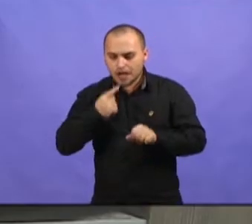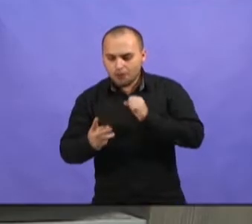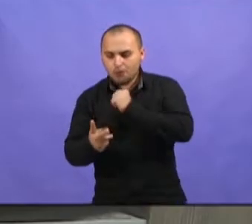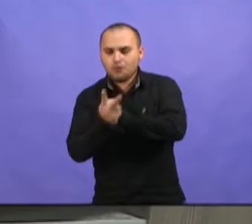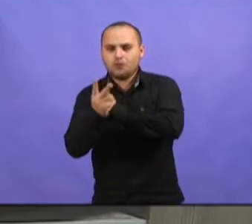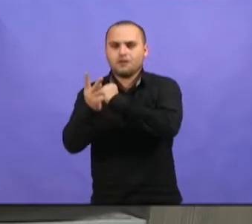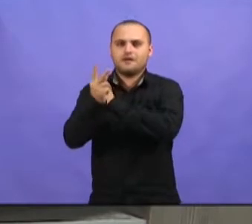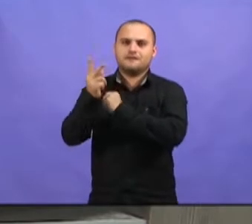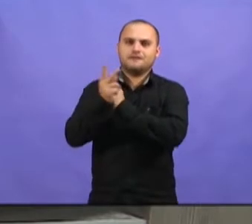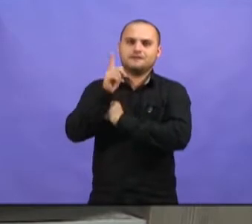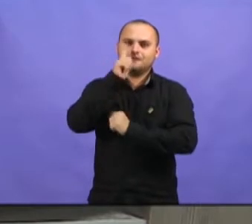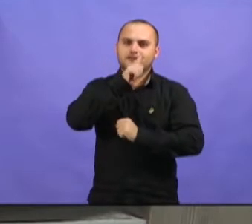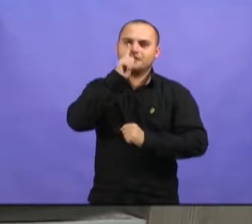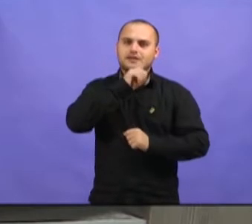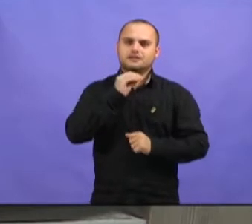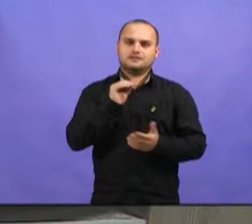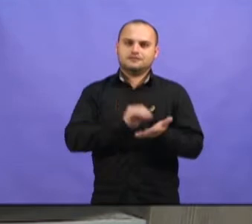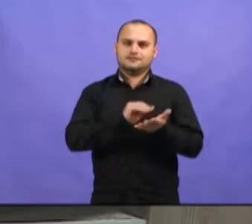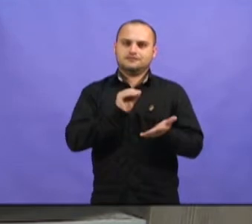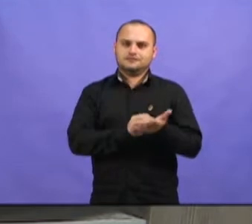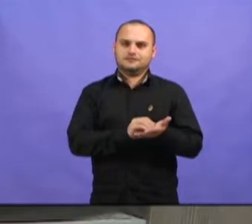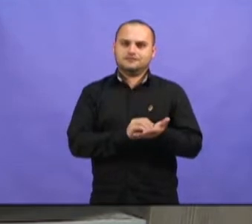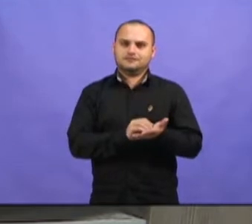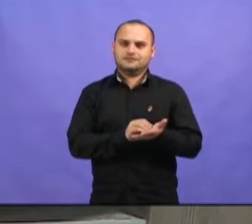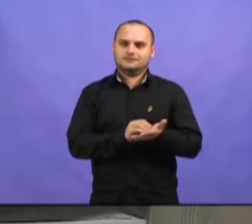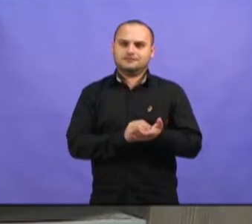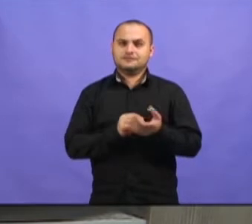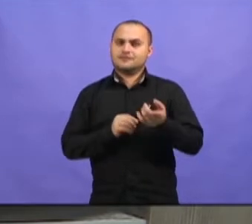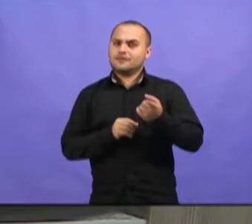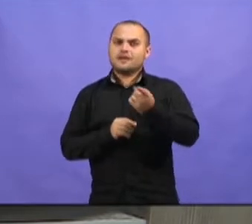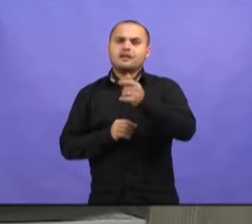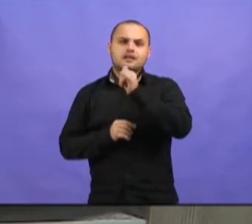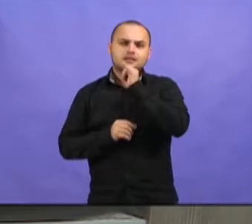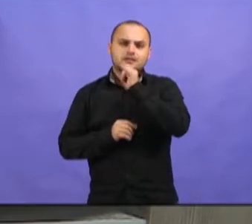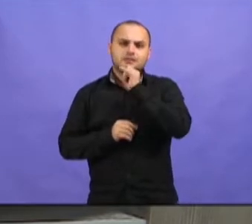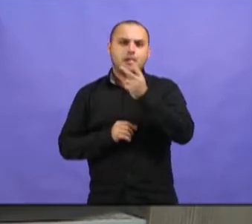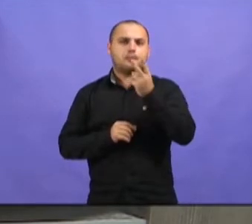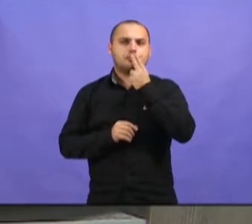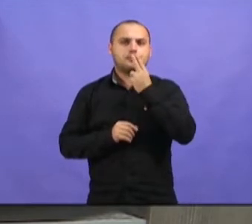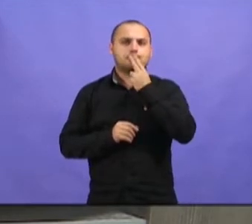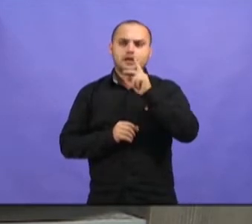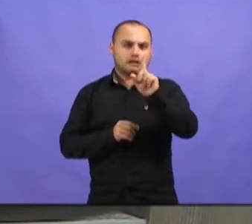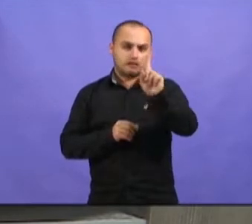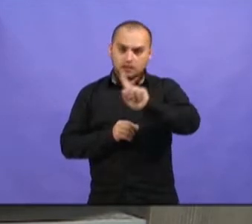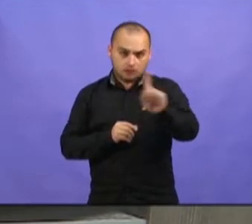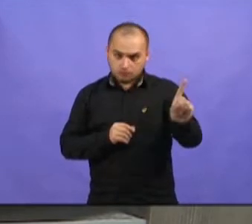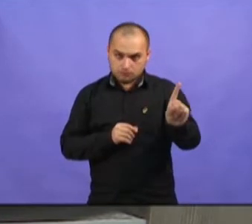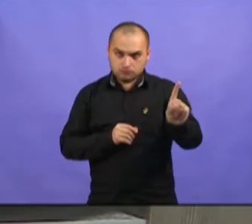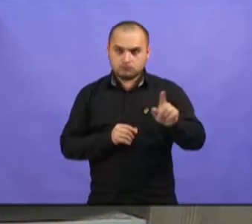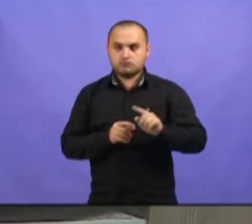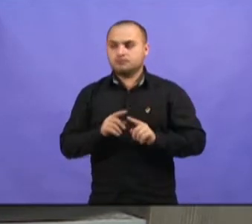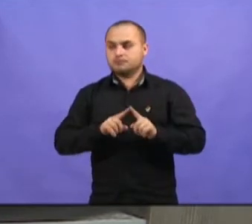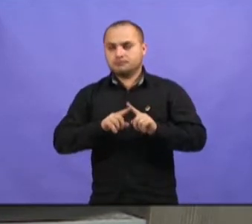né? Você não vai deixar o tabagismo, né? E o seu